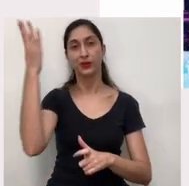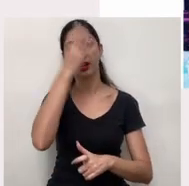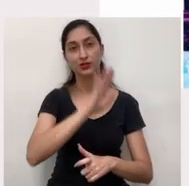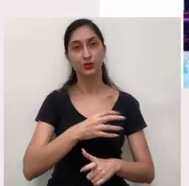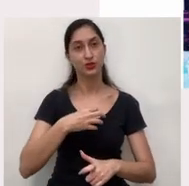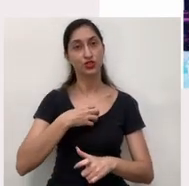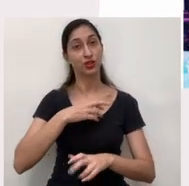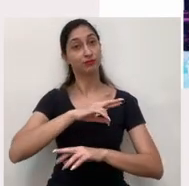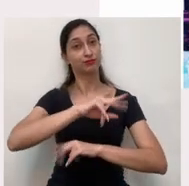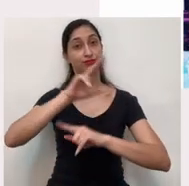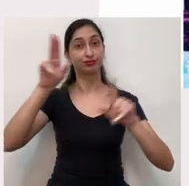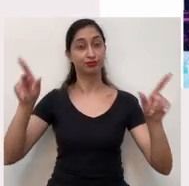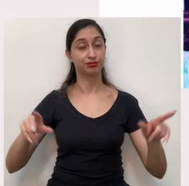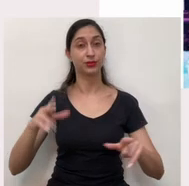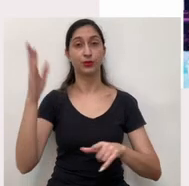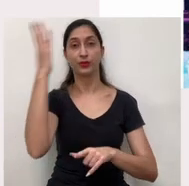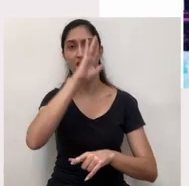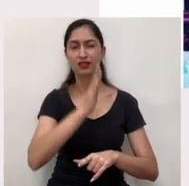não estão,